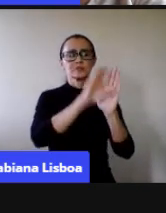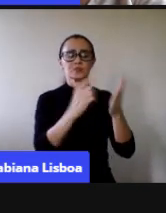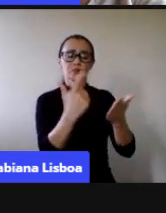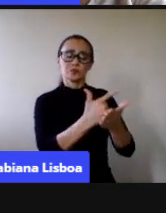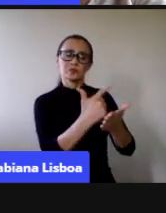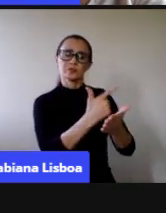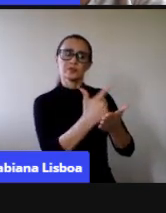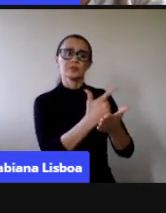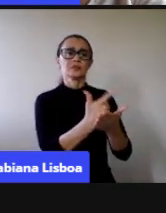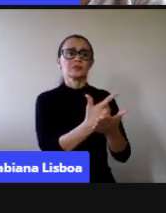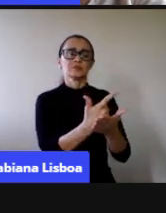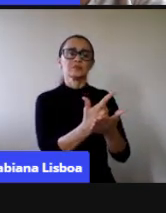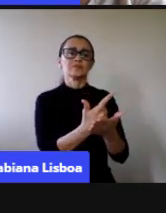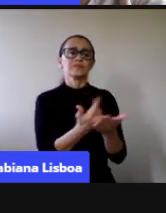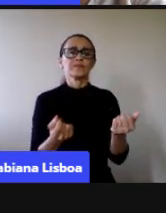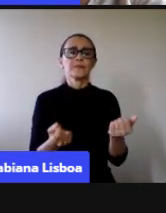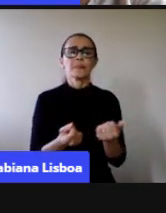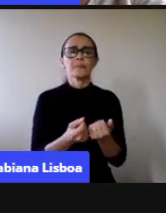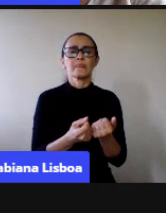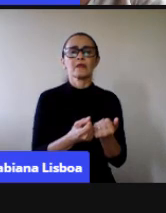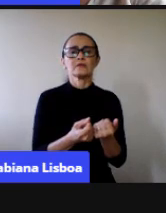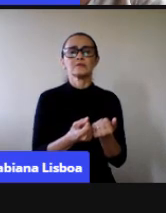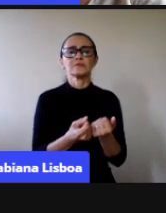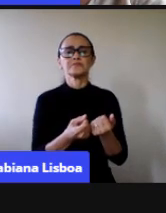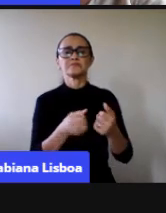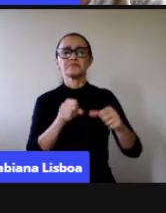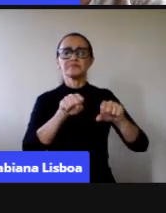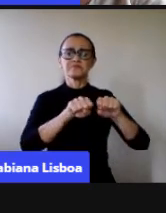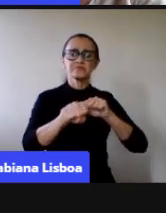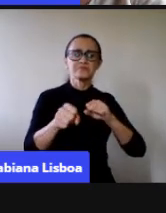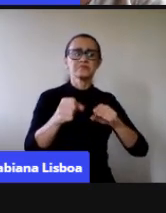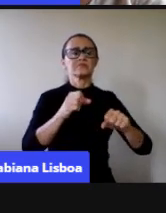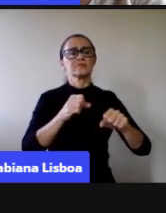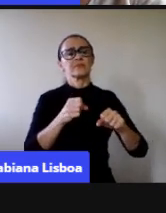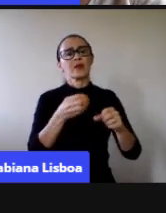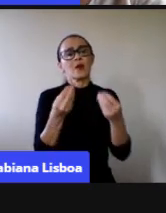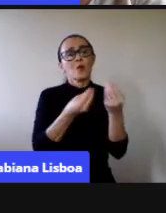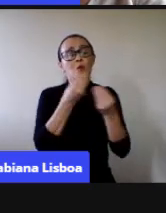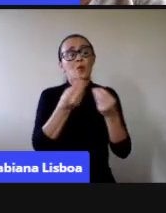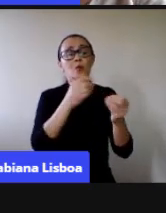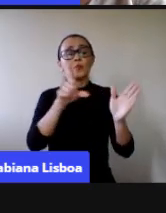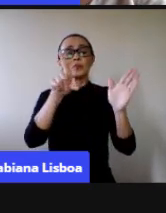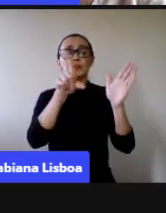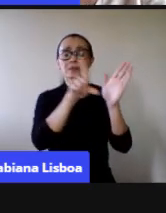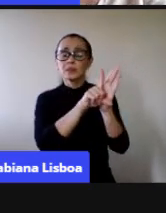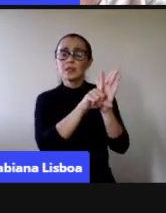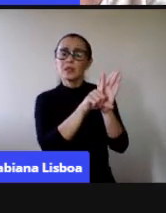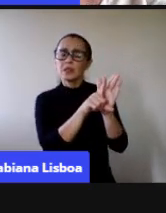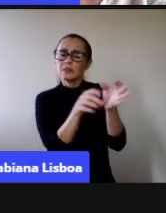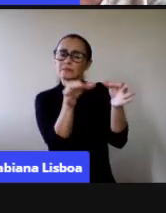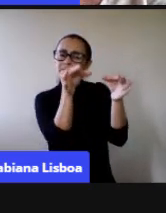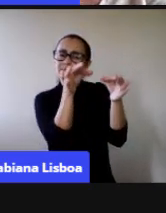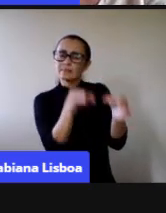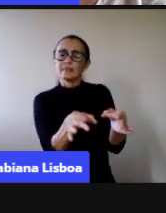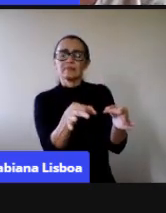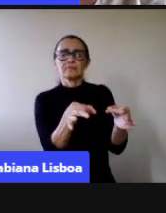e formações para implementação e aplicabilidade da lei, né? Começa a ter todo um outro